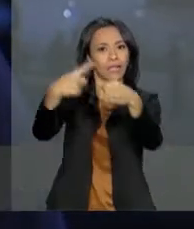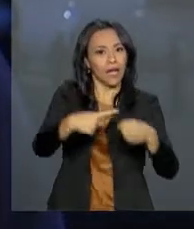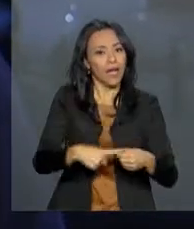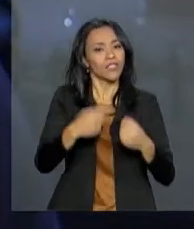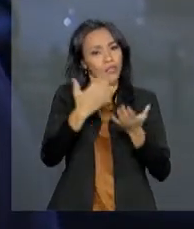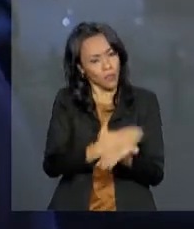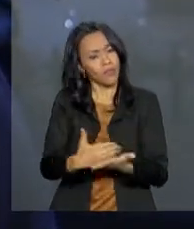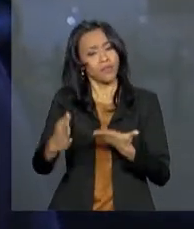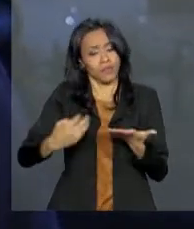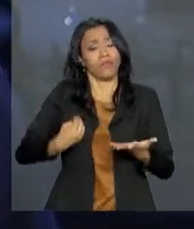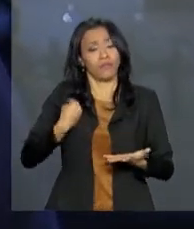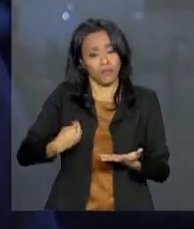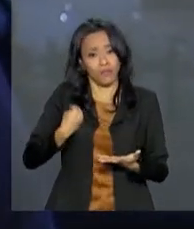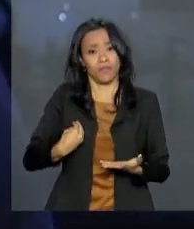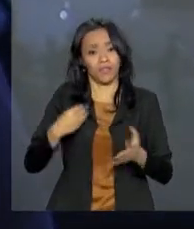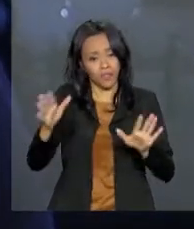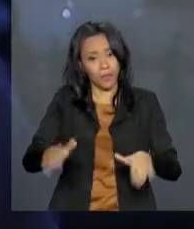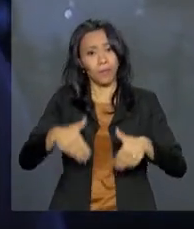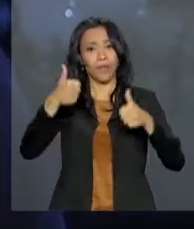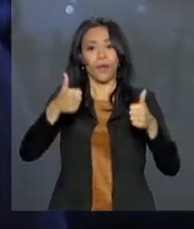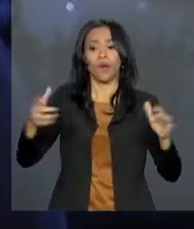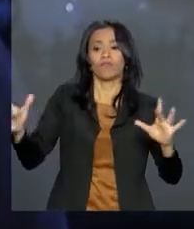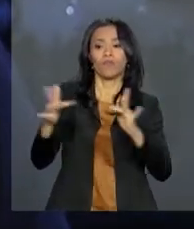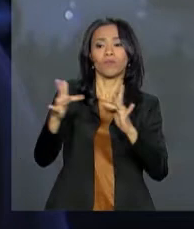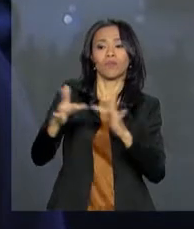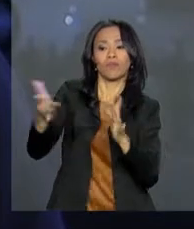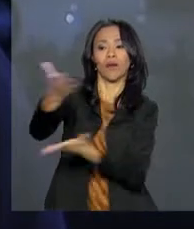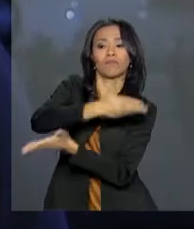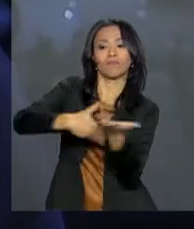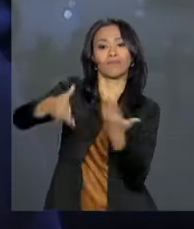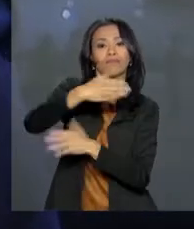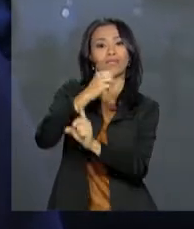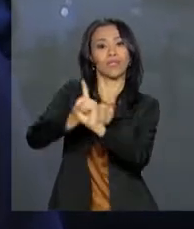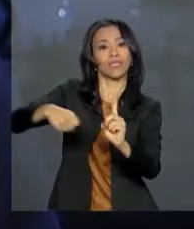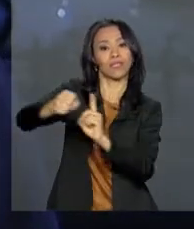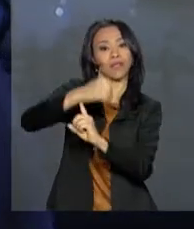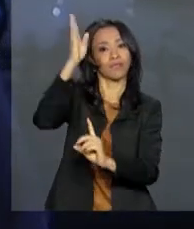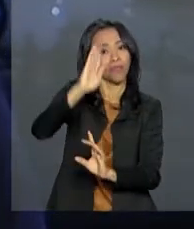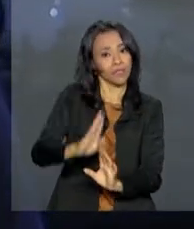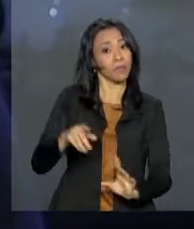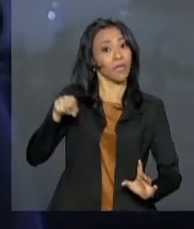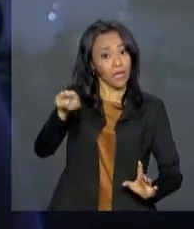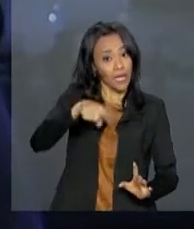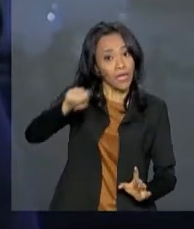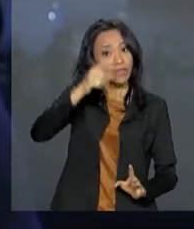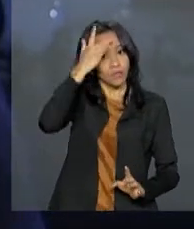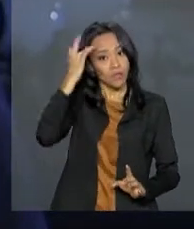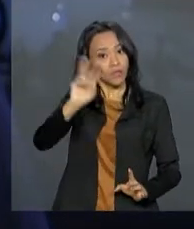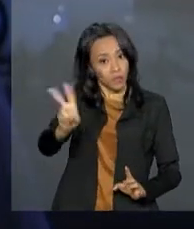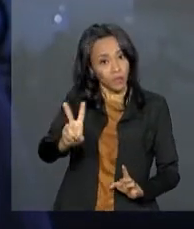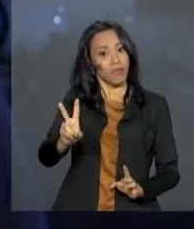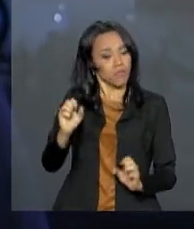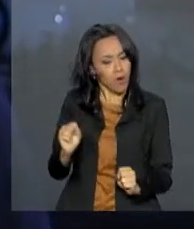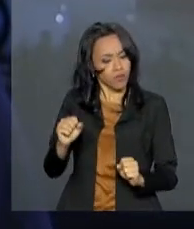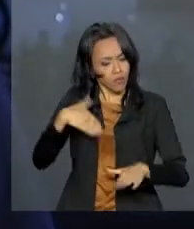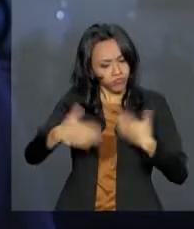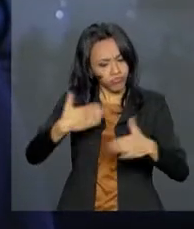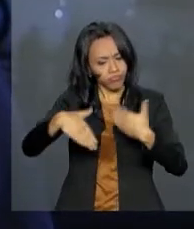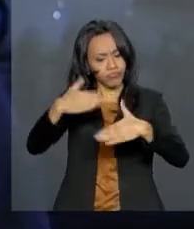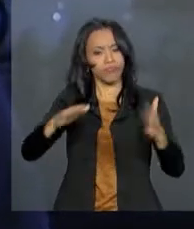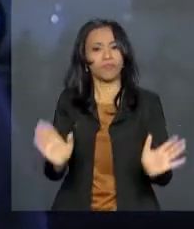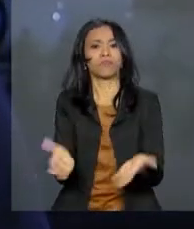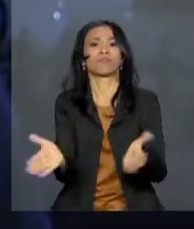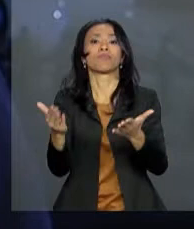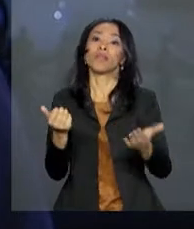também, visando a melhor integração dessas pessoas na sociedade brasileira para que elas possam se desenvolver e ajudar